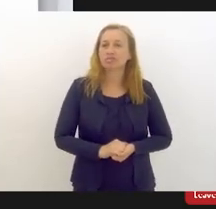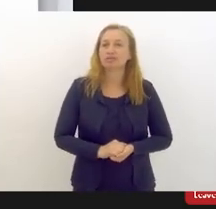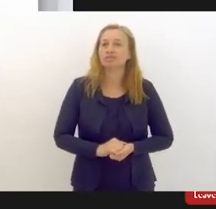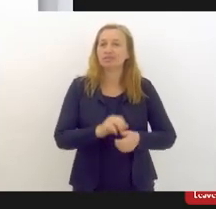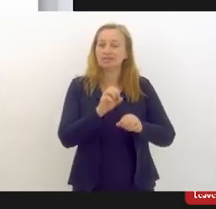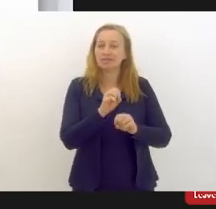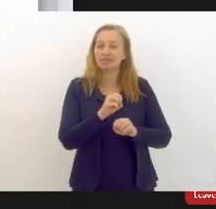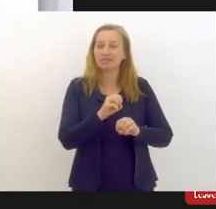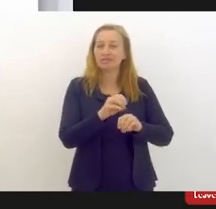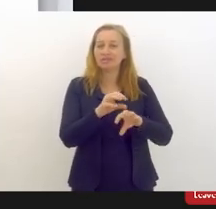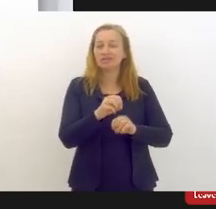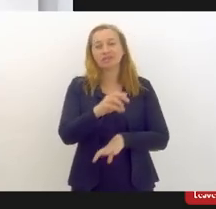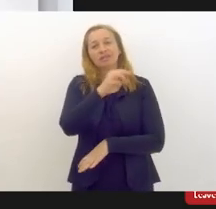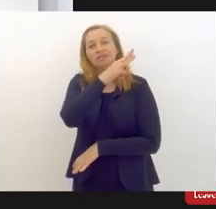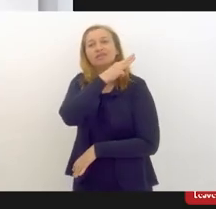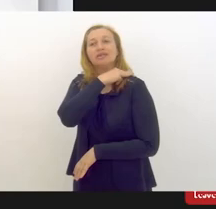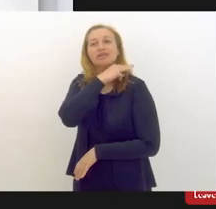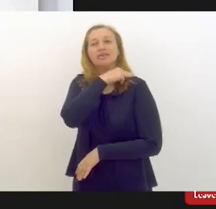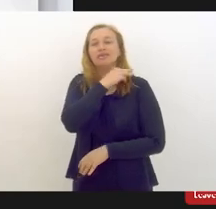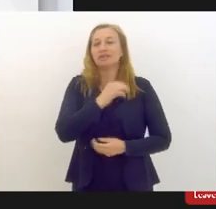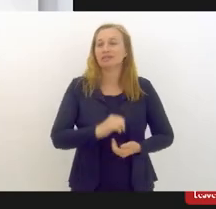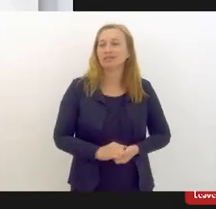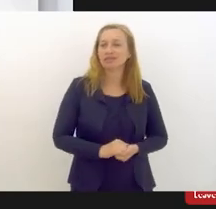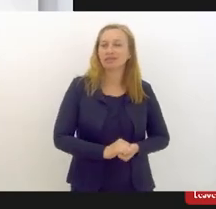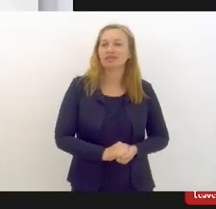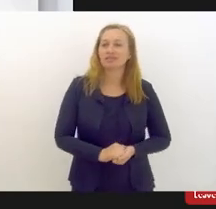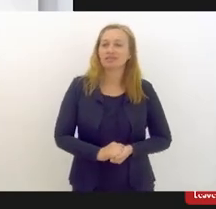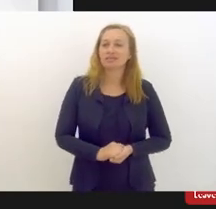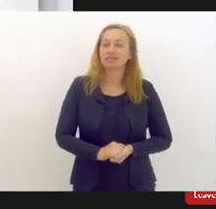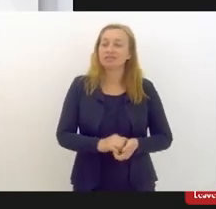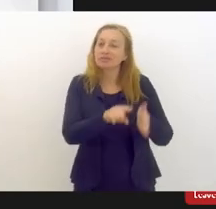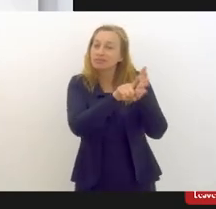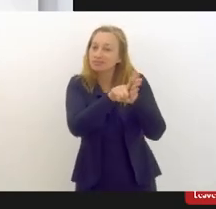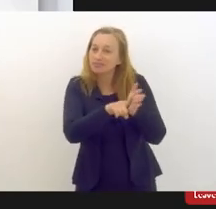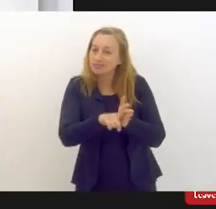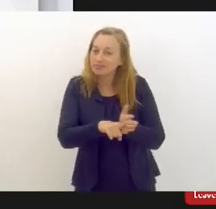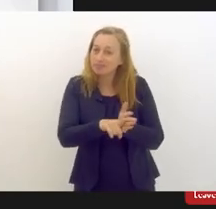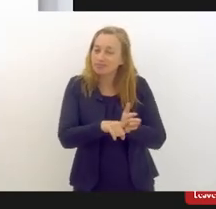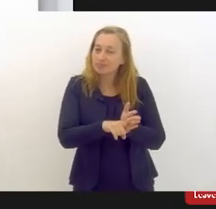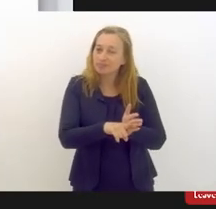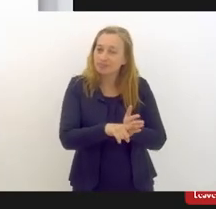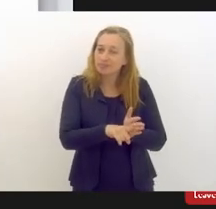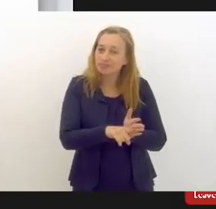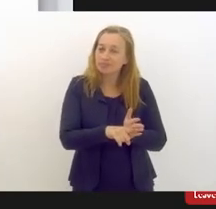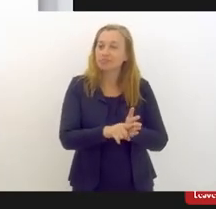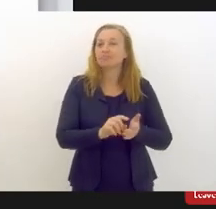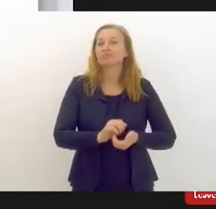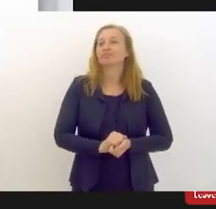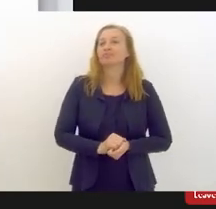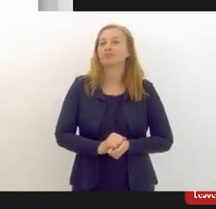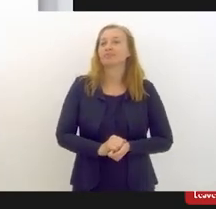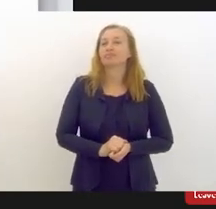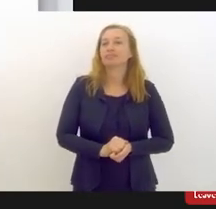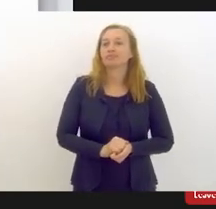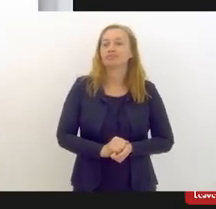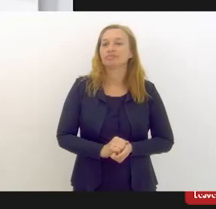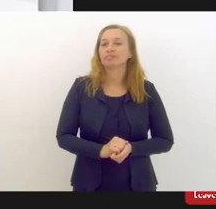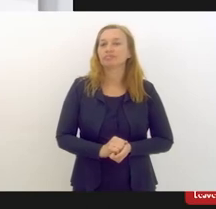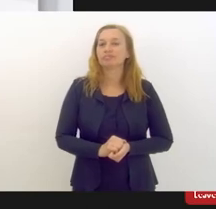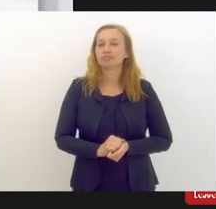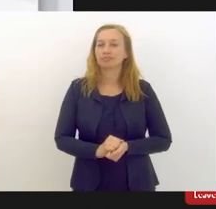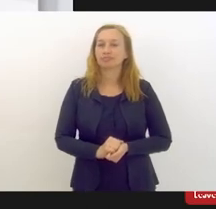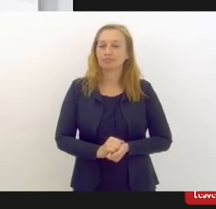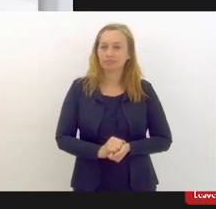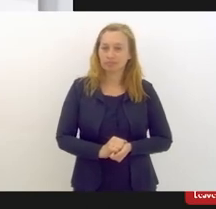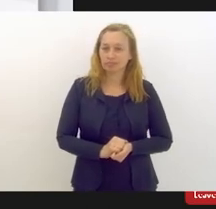médio inovador, e aí a gente entra na análise sobre o rendimento escolar. Pode passar,